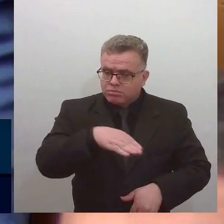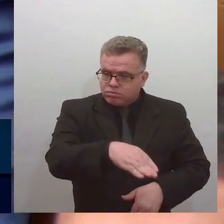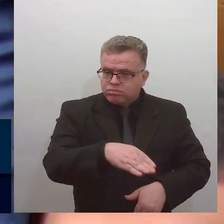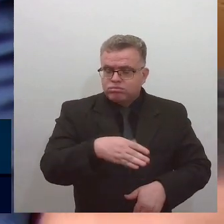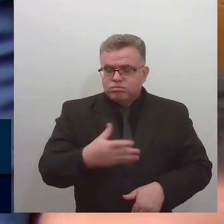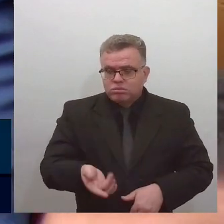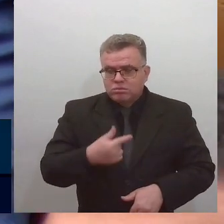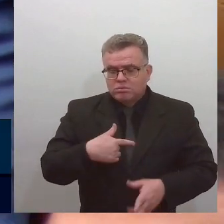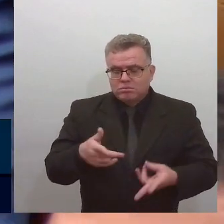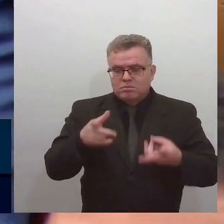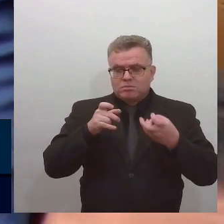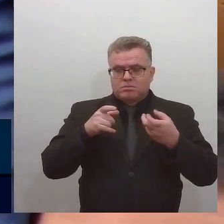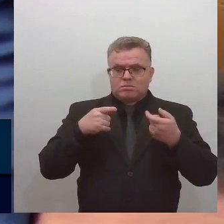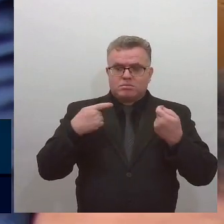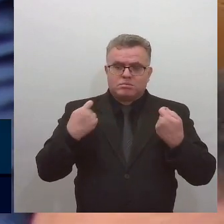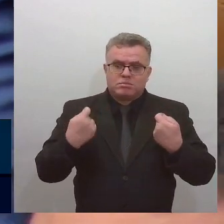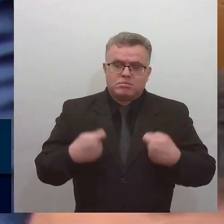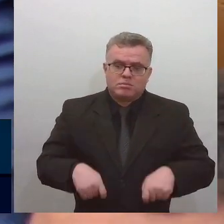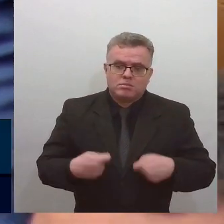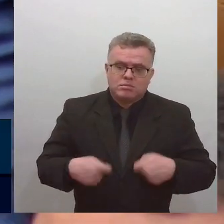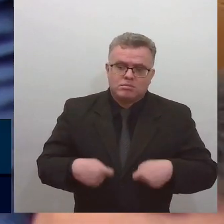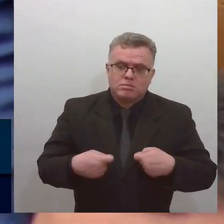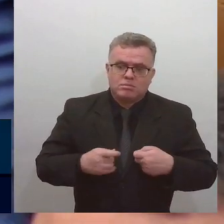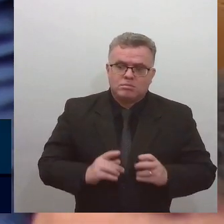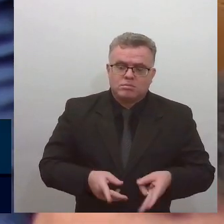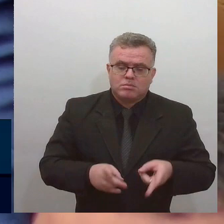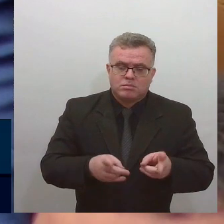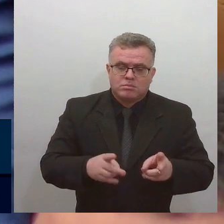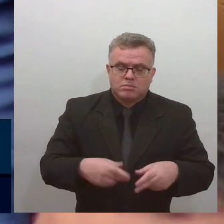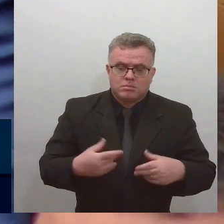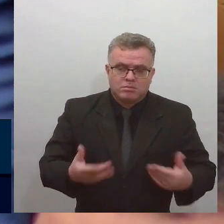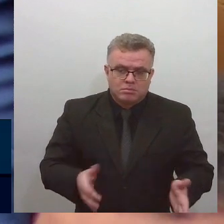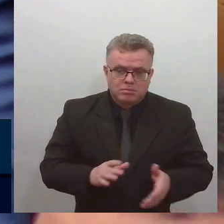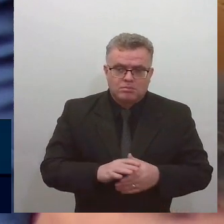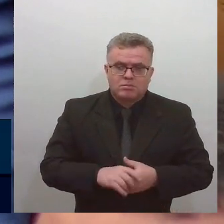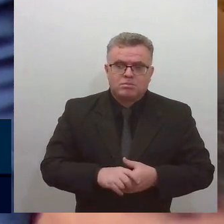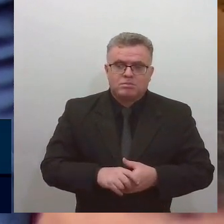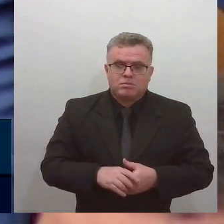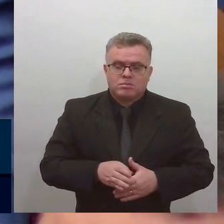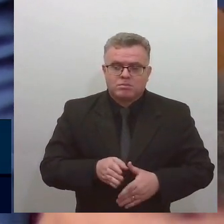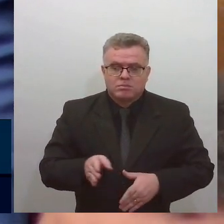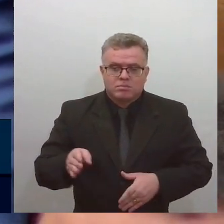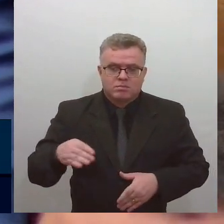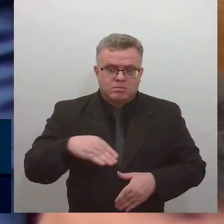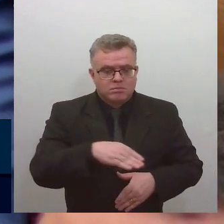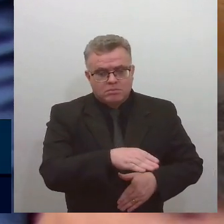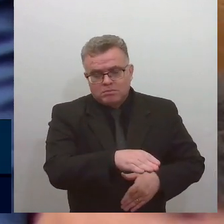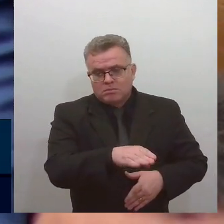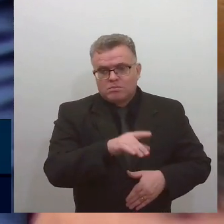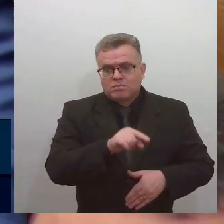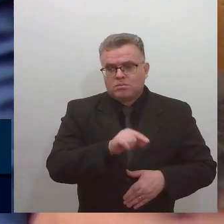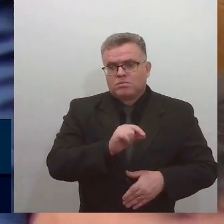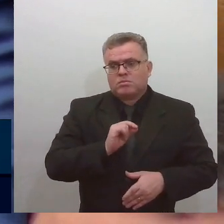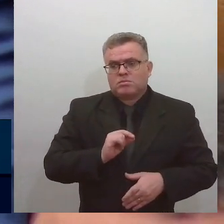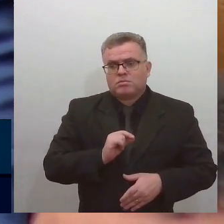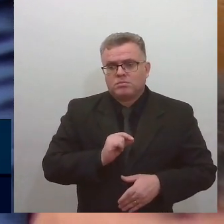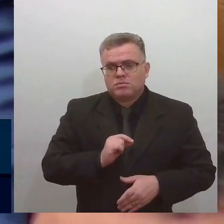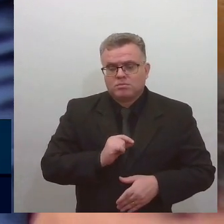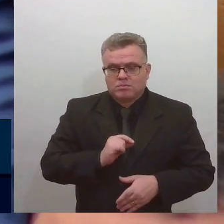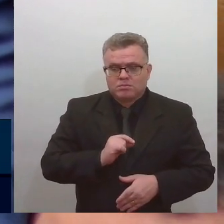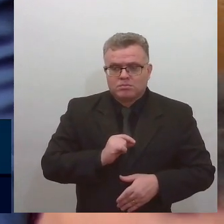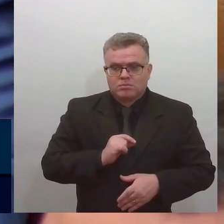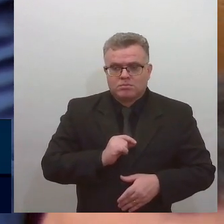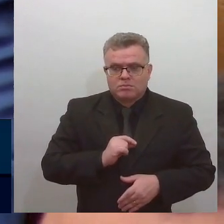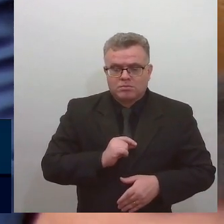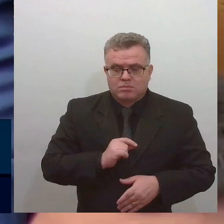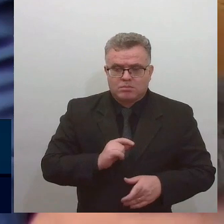necessidade dessa dessa rótula dessa fuga né Para que